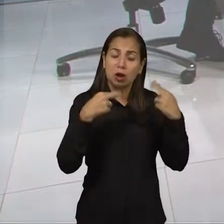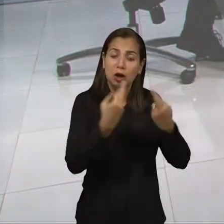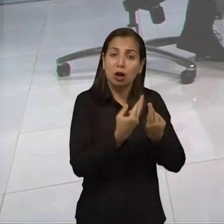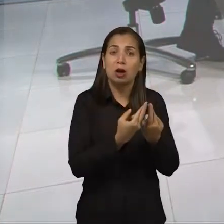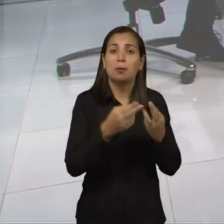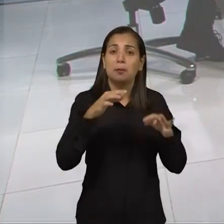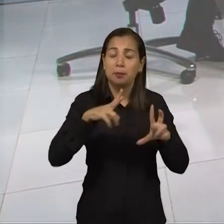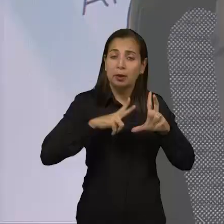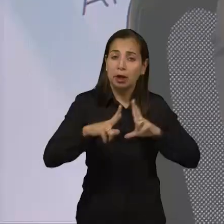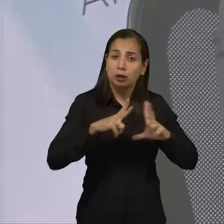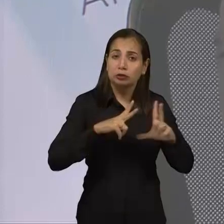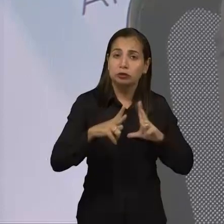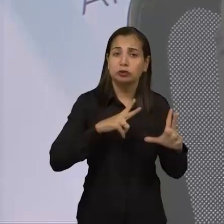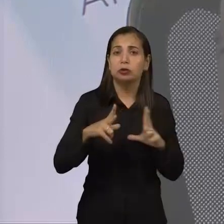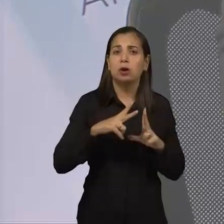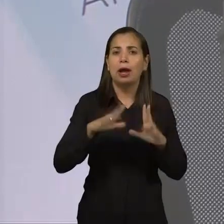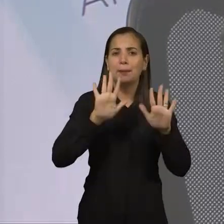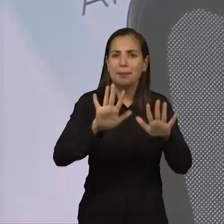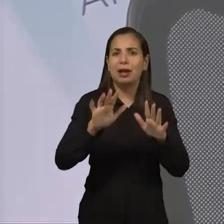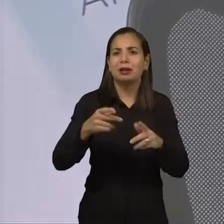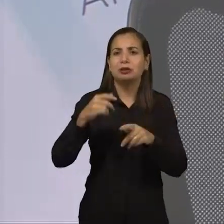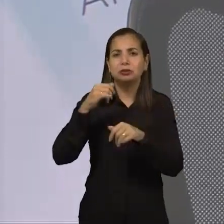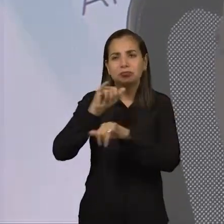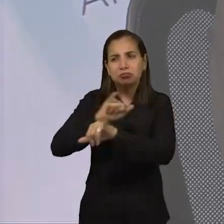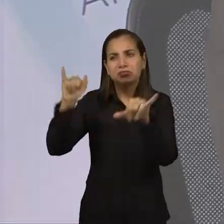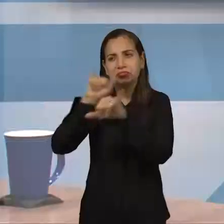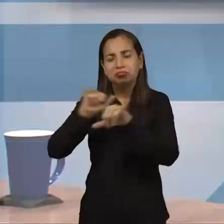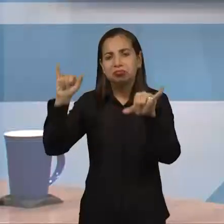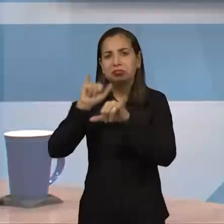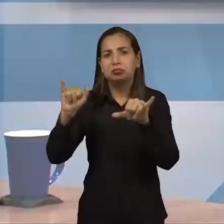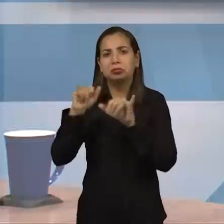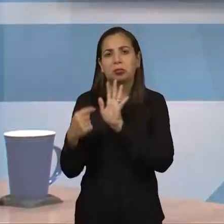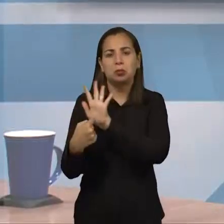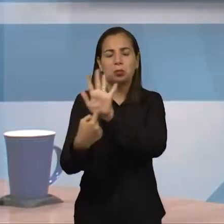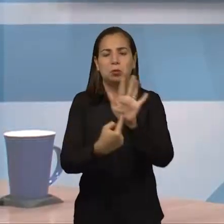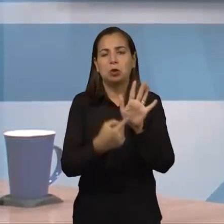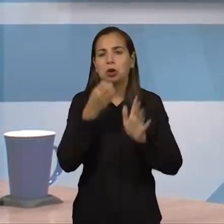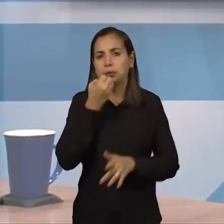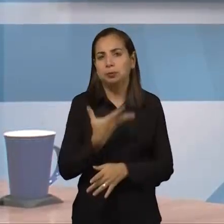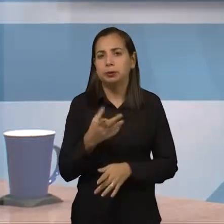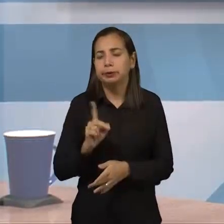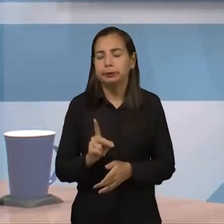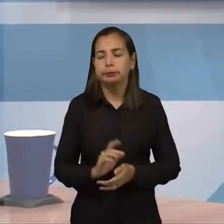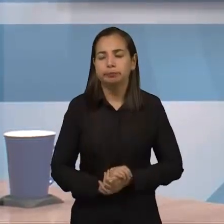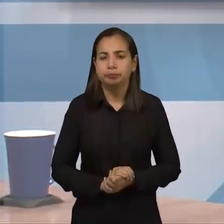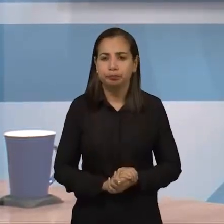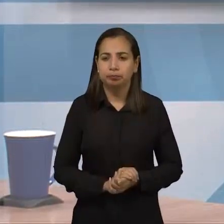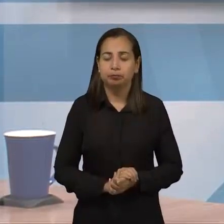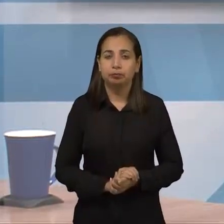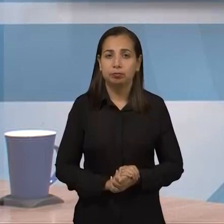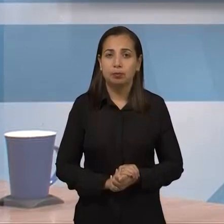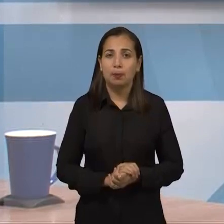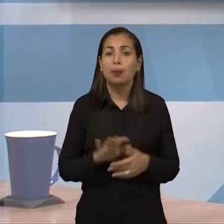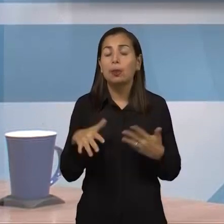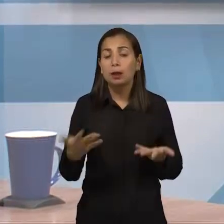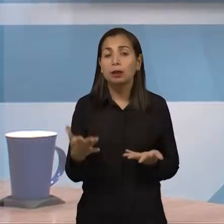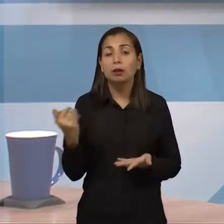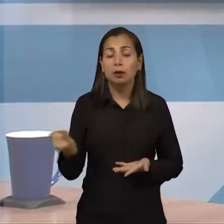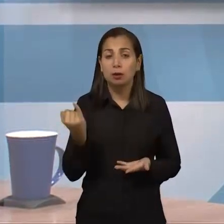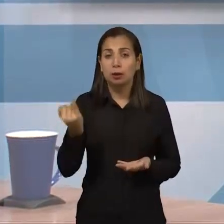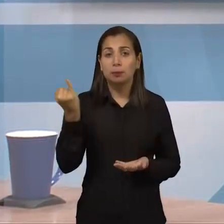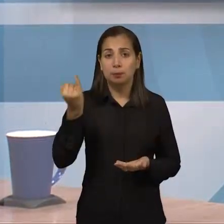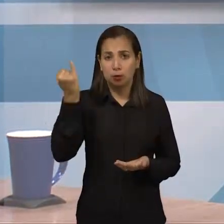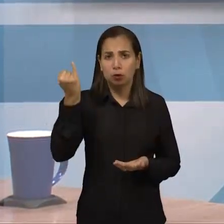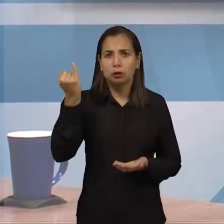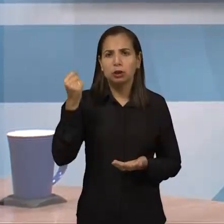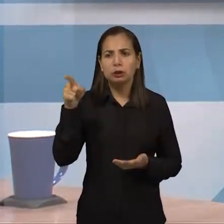mundo estará nos autos, mas não pode falar fora dos autos. Qual o grau de importância